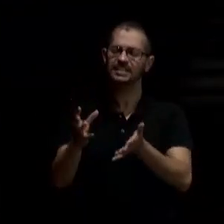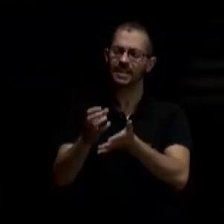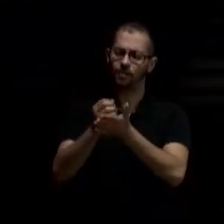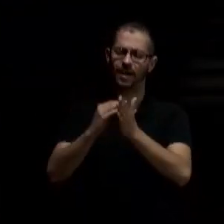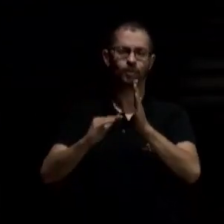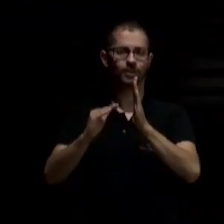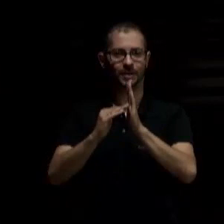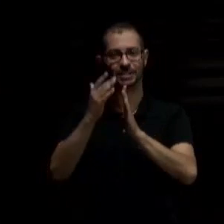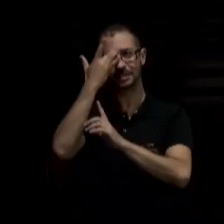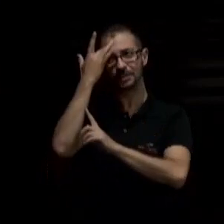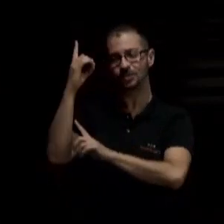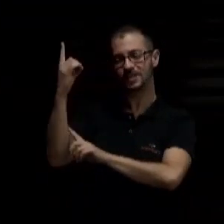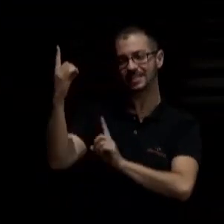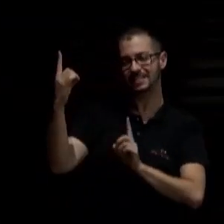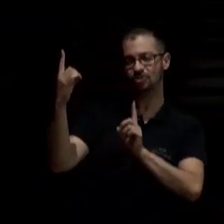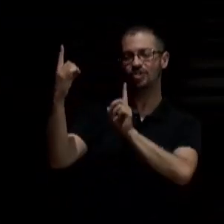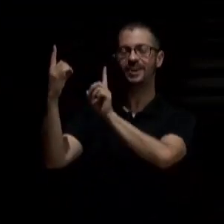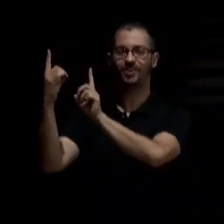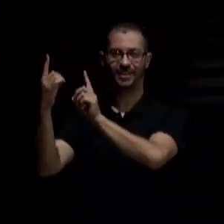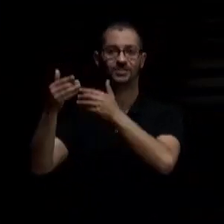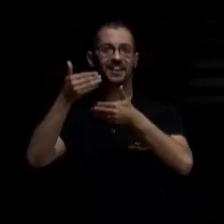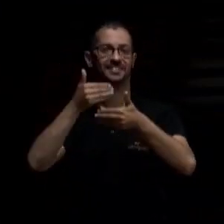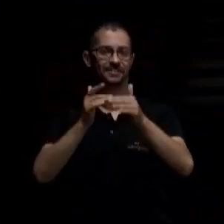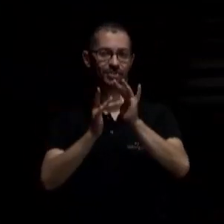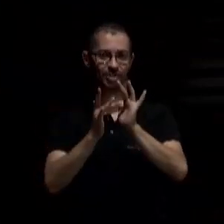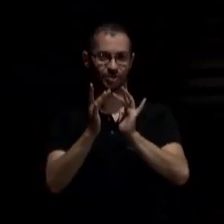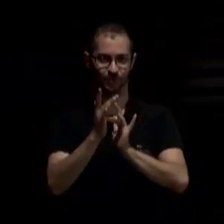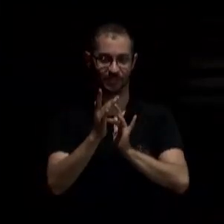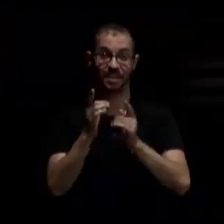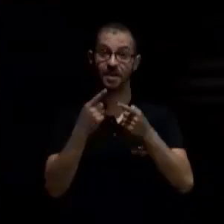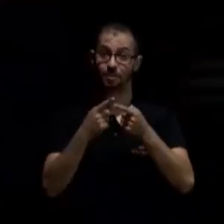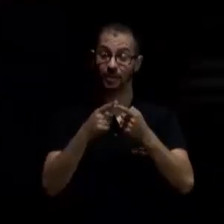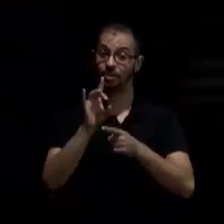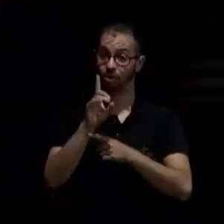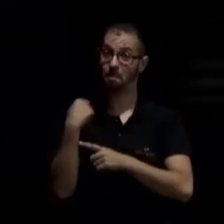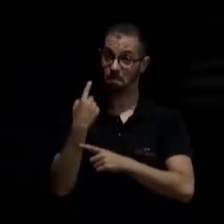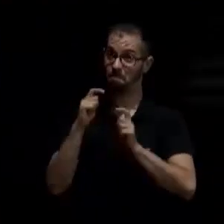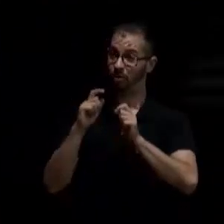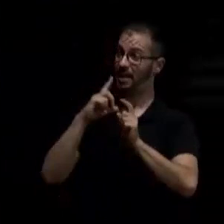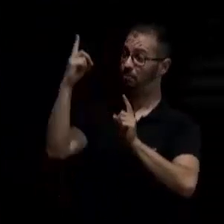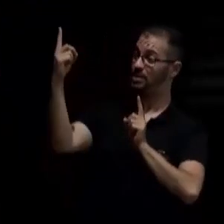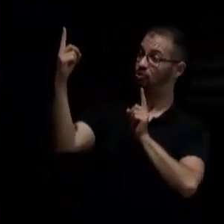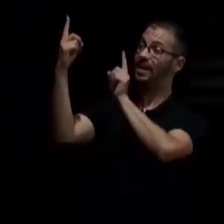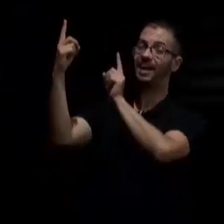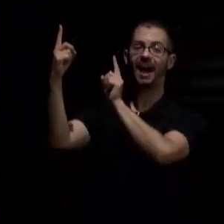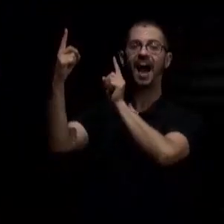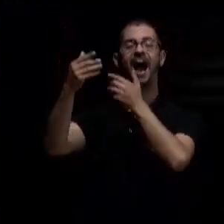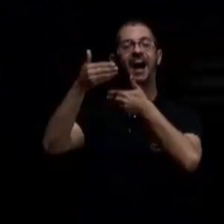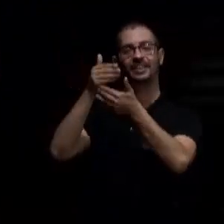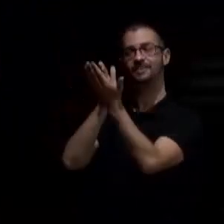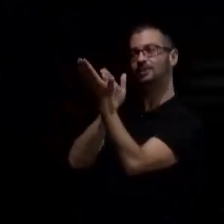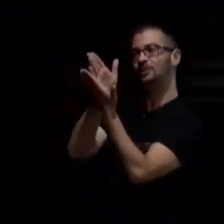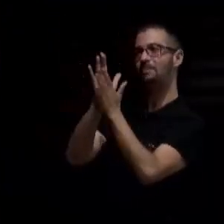Deus. Porque nós só podemos chegar a Deus por meio de Jesus. Eu sou o caminho, eu